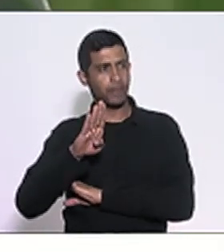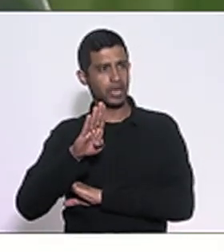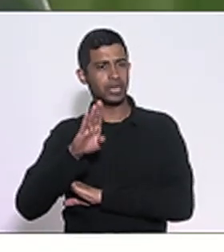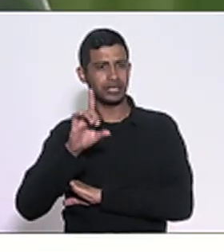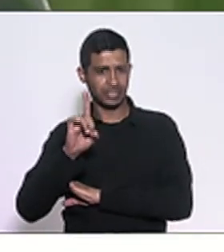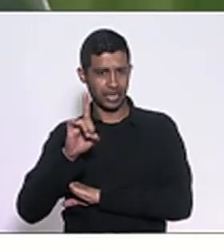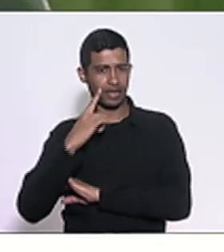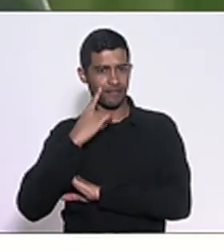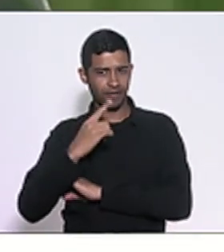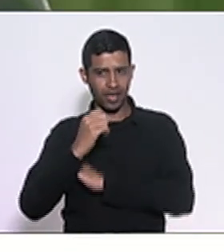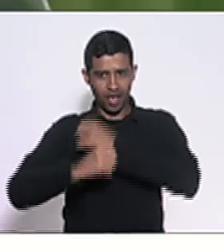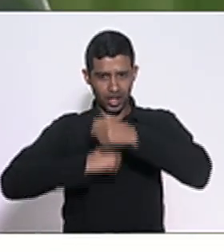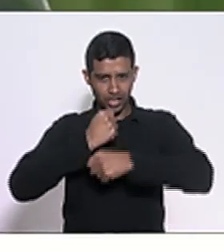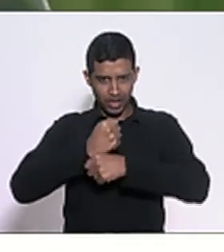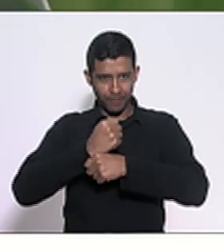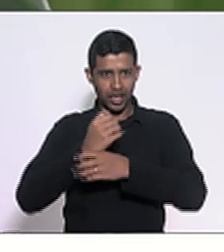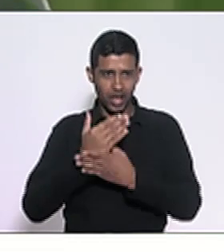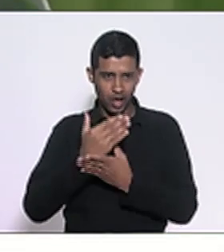partir do ano que vem,